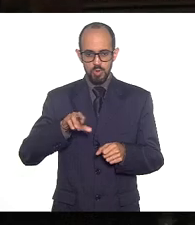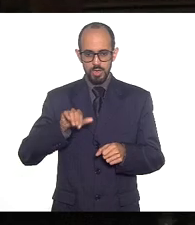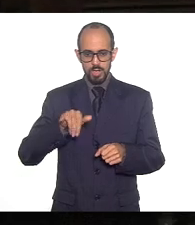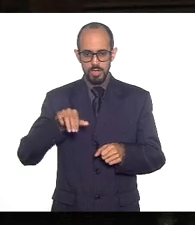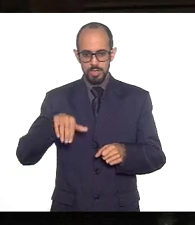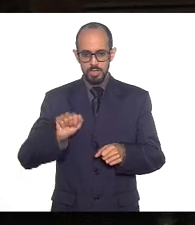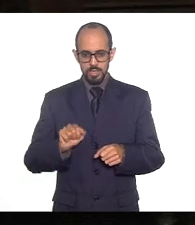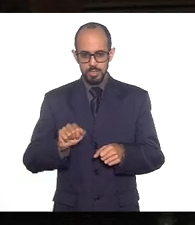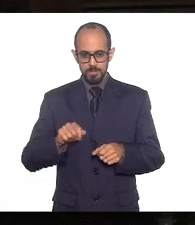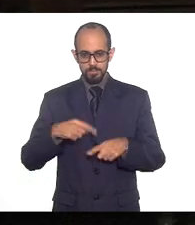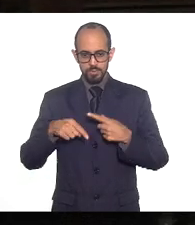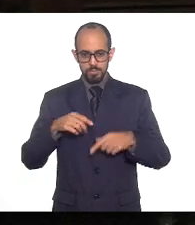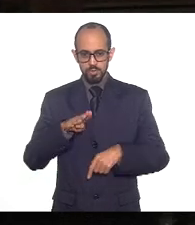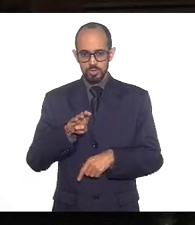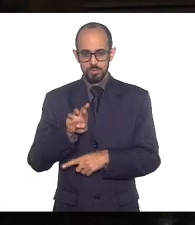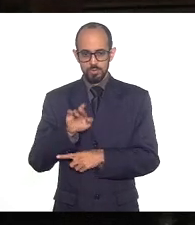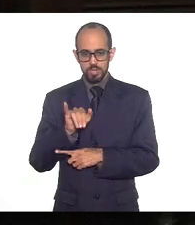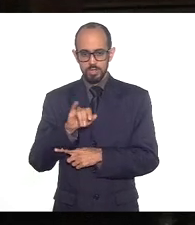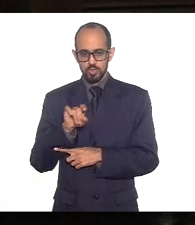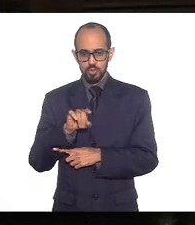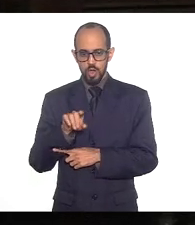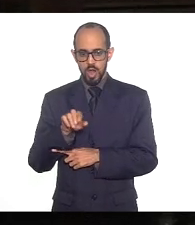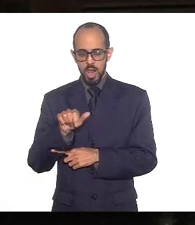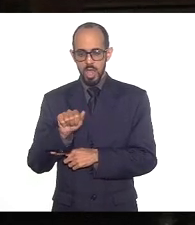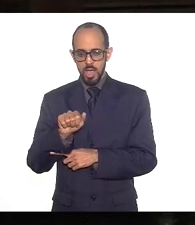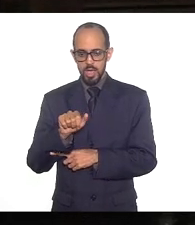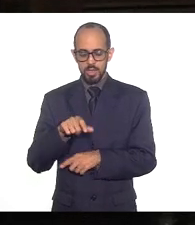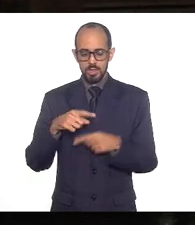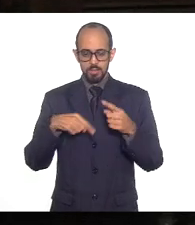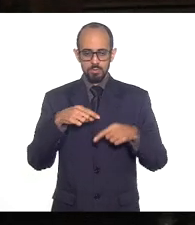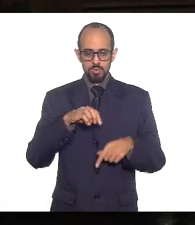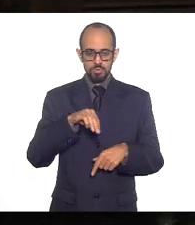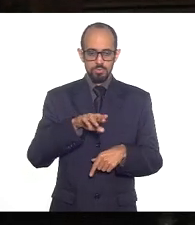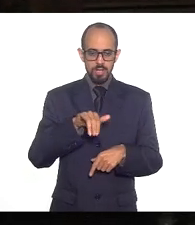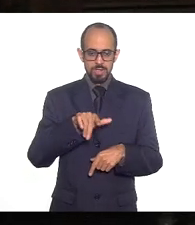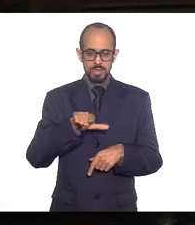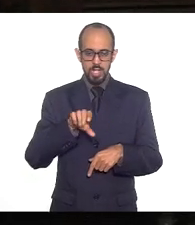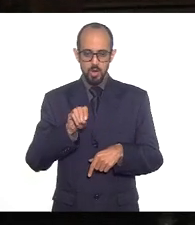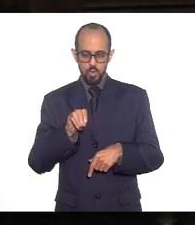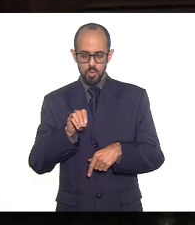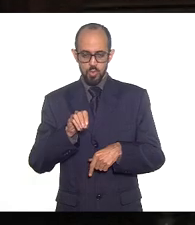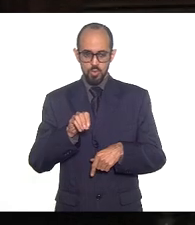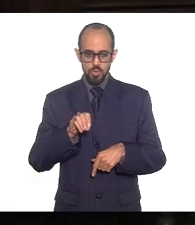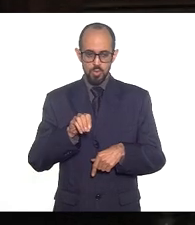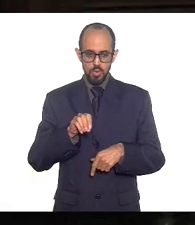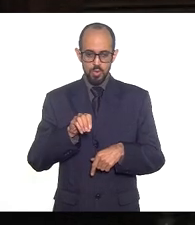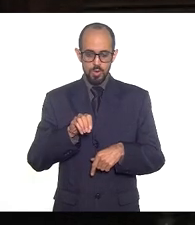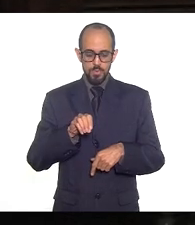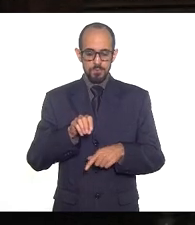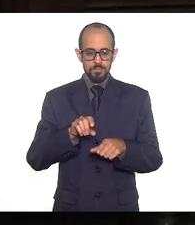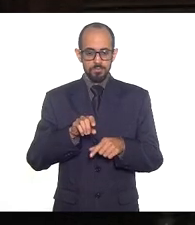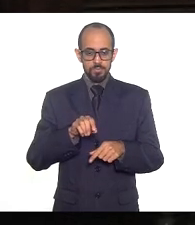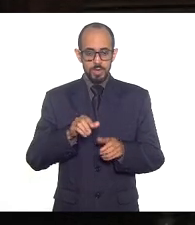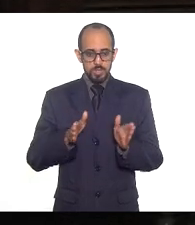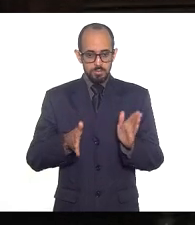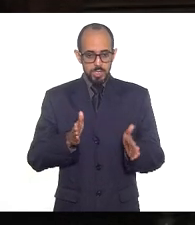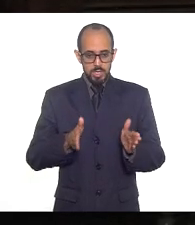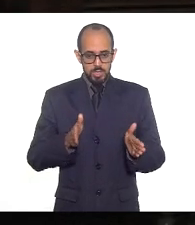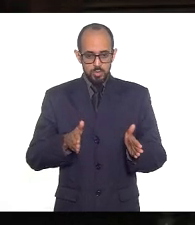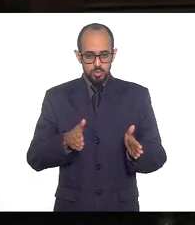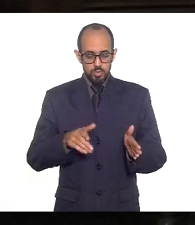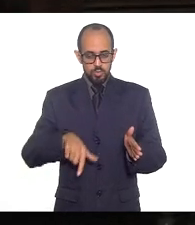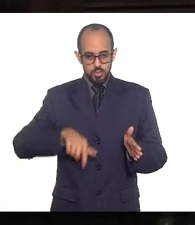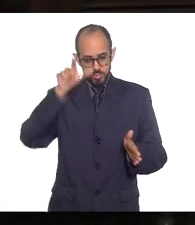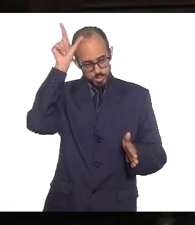tivemos o Brizola e veio Doutor Marcelo Alencar e nessa nesse período em que o Luiz